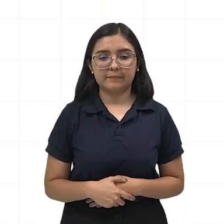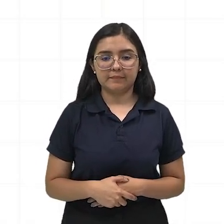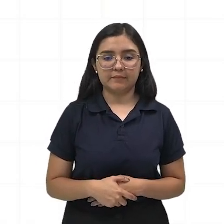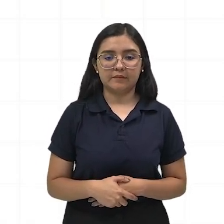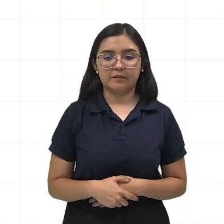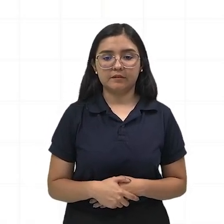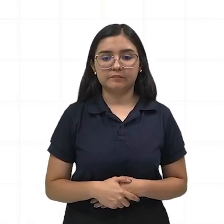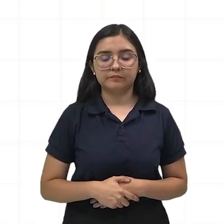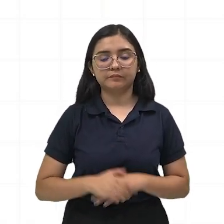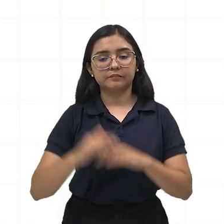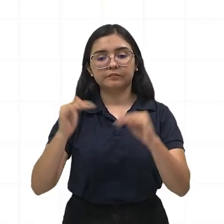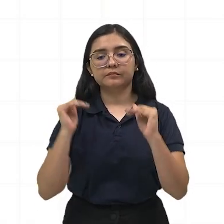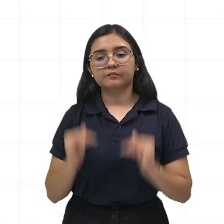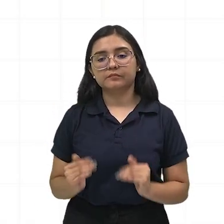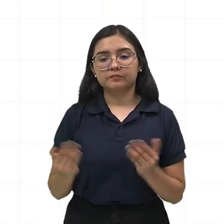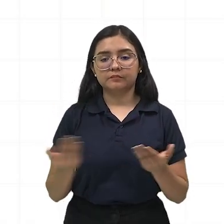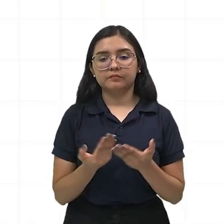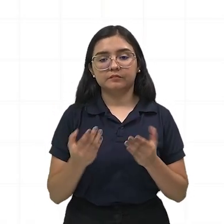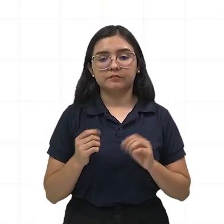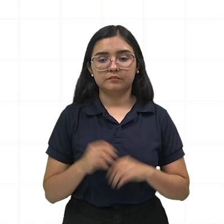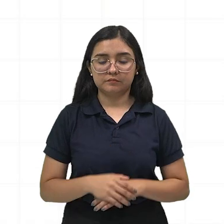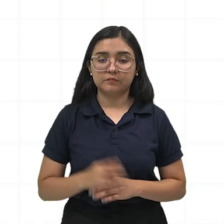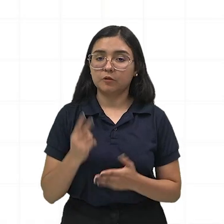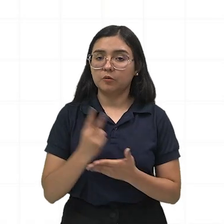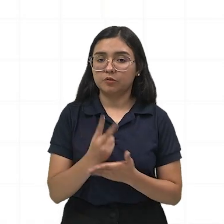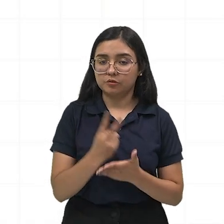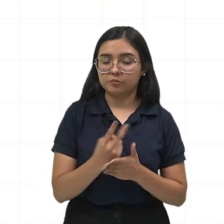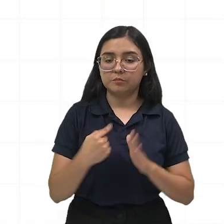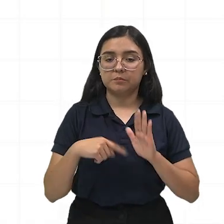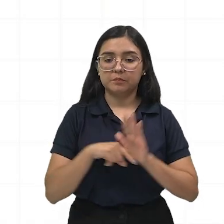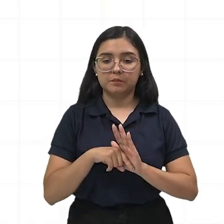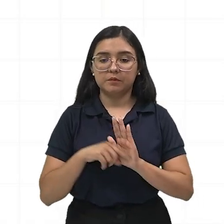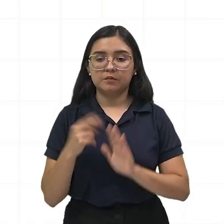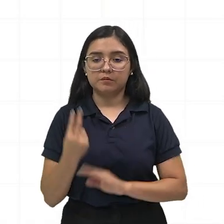Agora aqui ele está no -2, continua em relação,